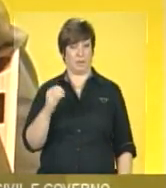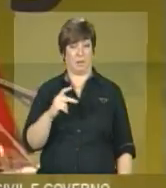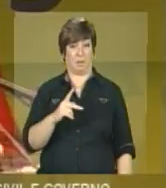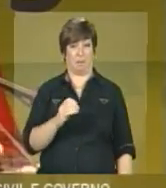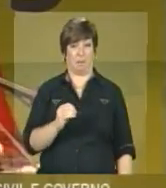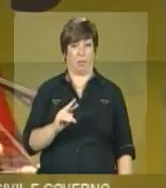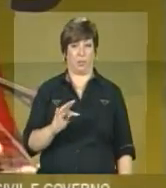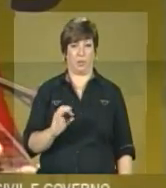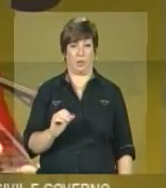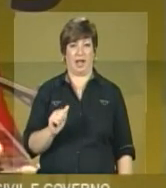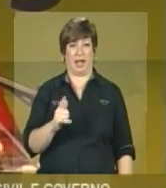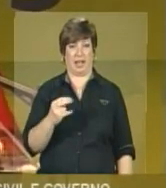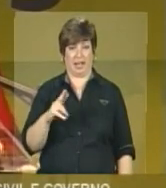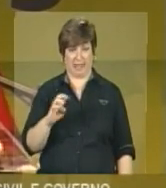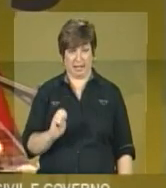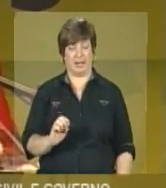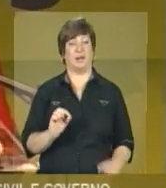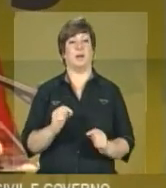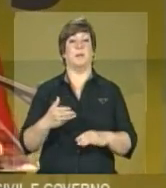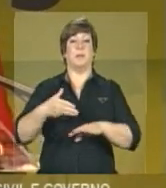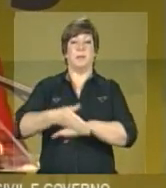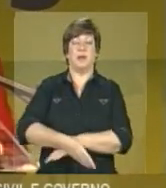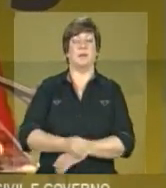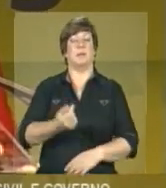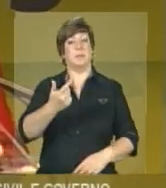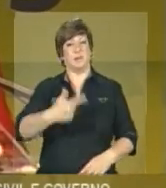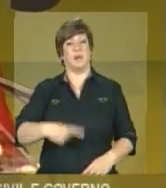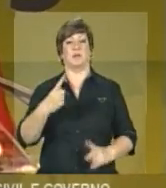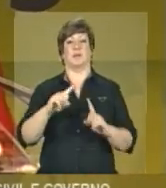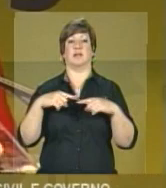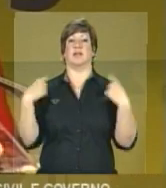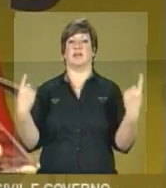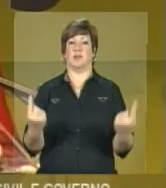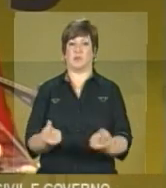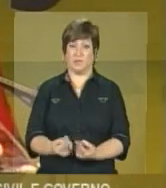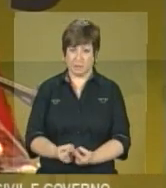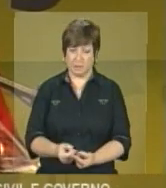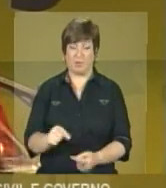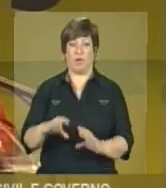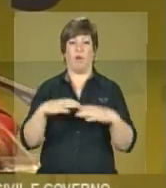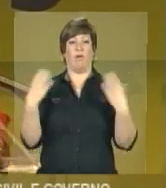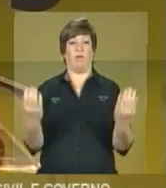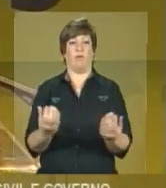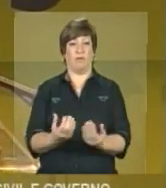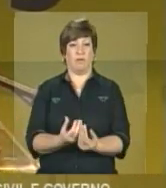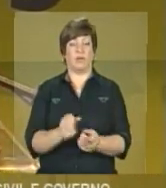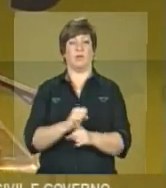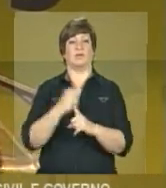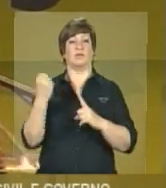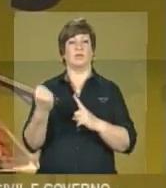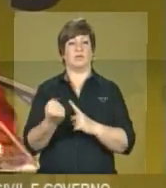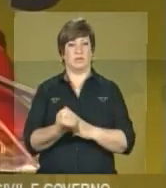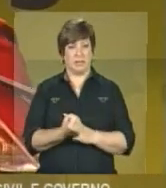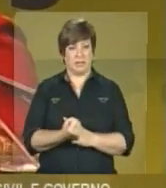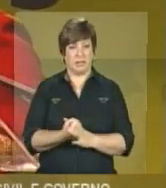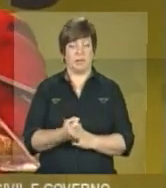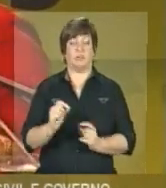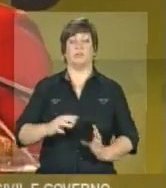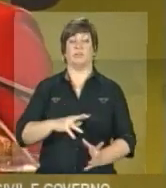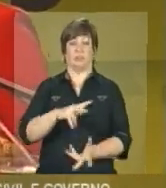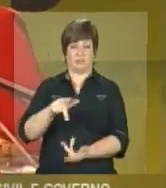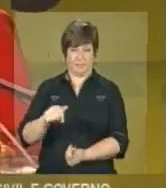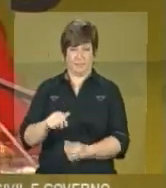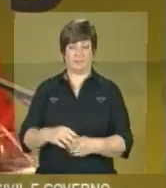para participar de mais uma reunião do Fórum Social